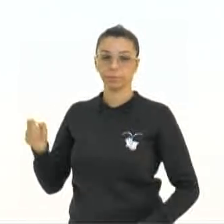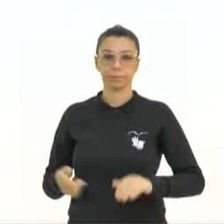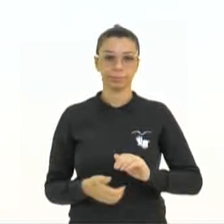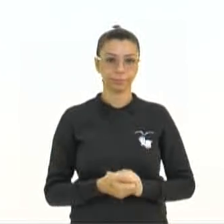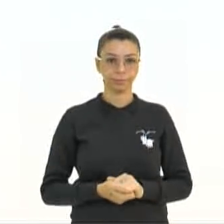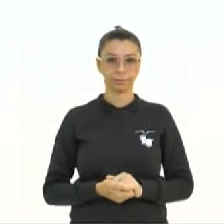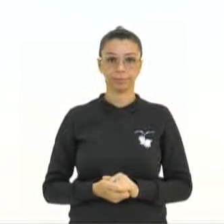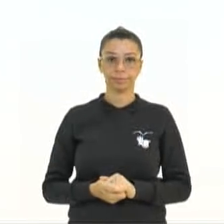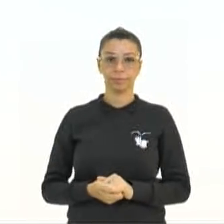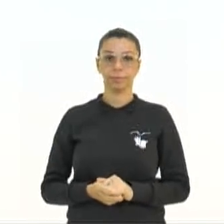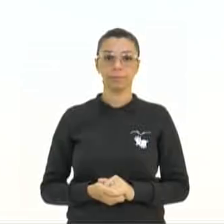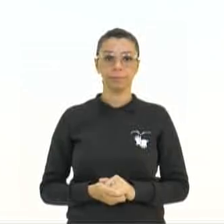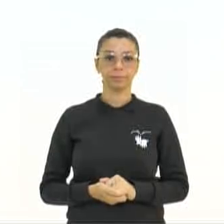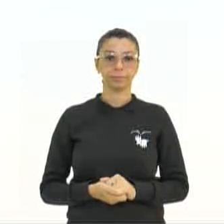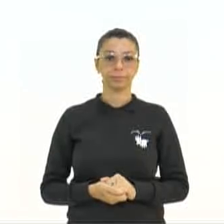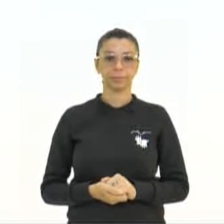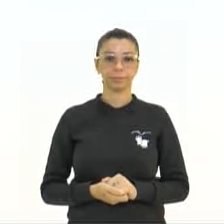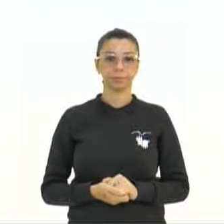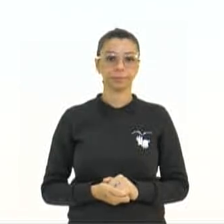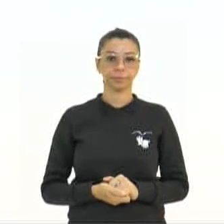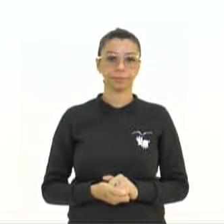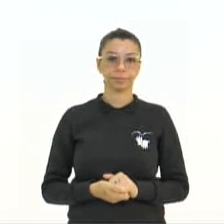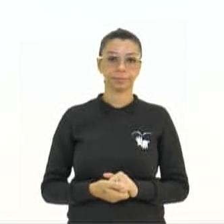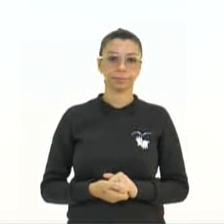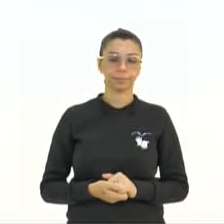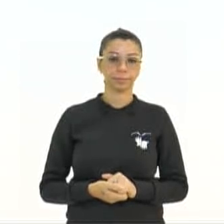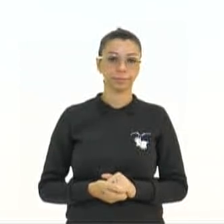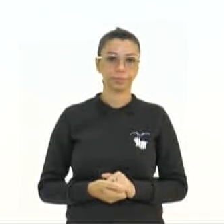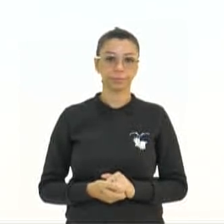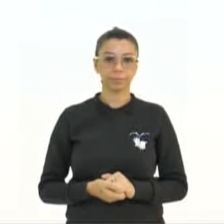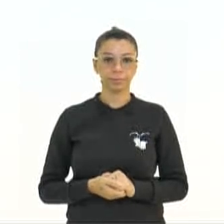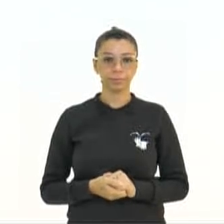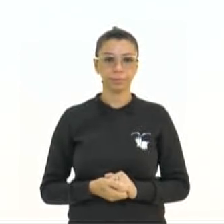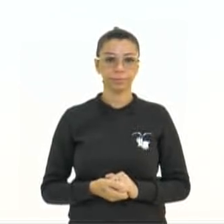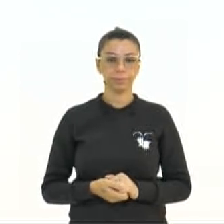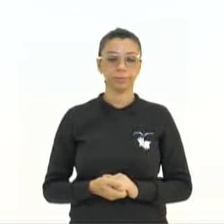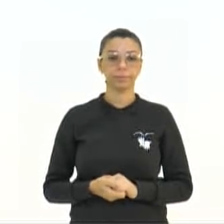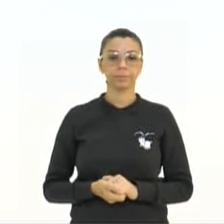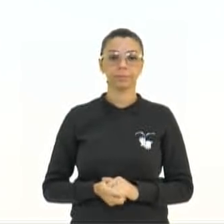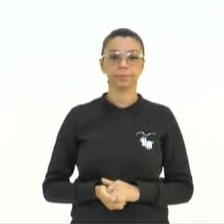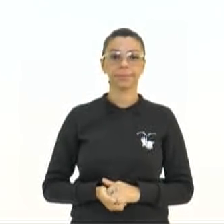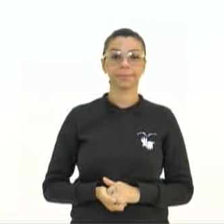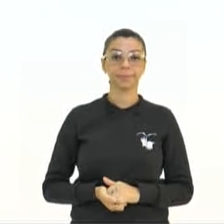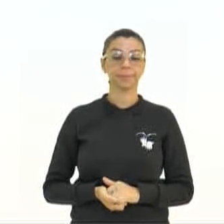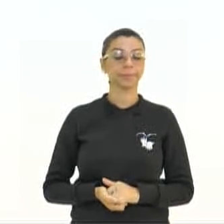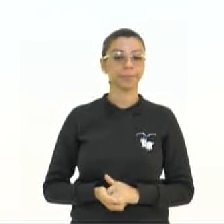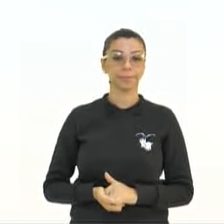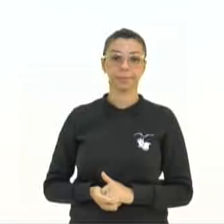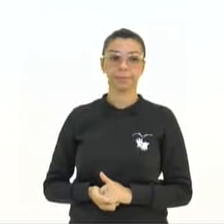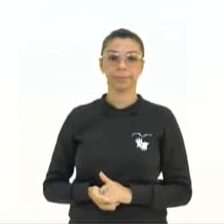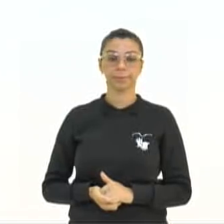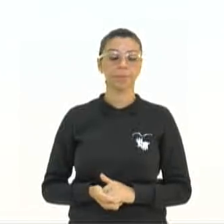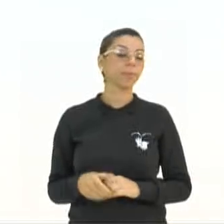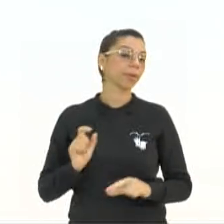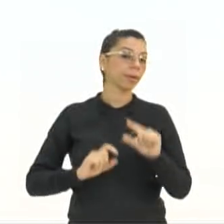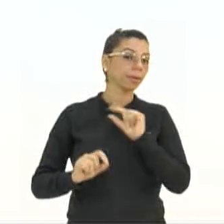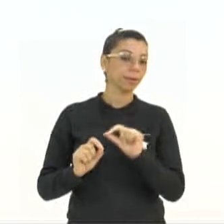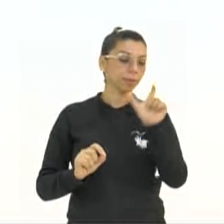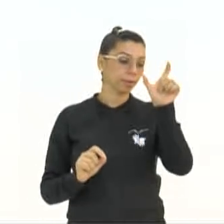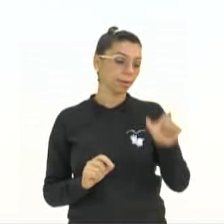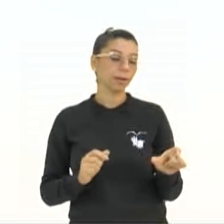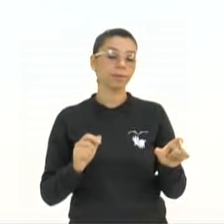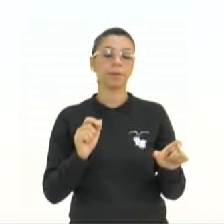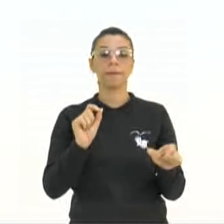problema. I share a flat with my friend Bob. O que será que ele faz com esse amigo dele?